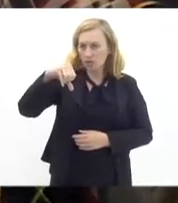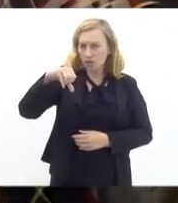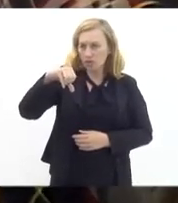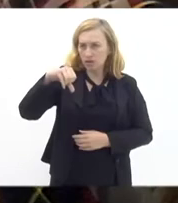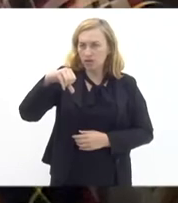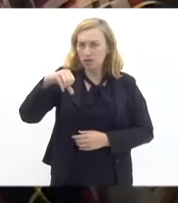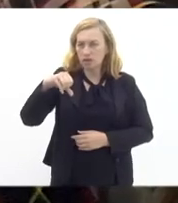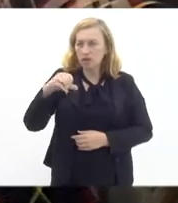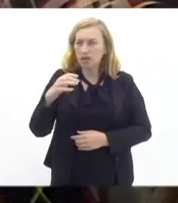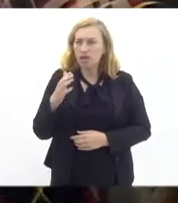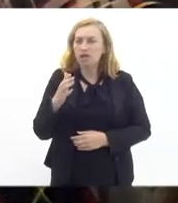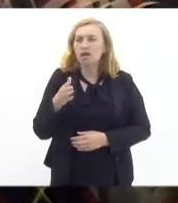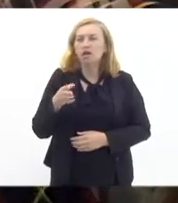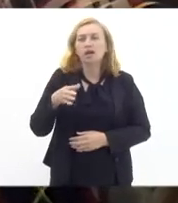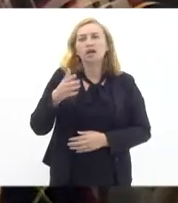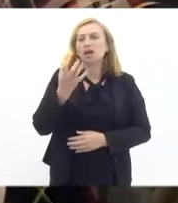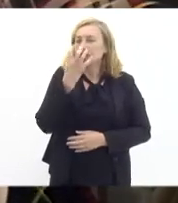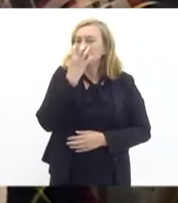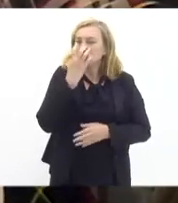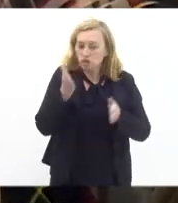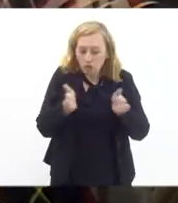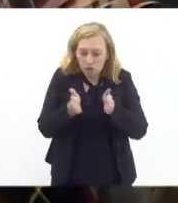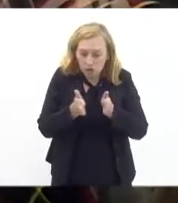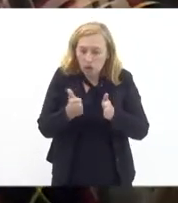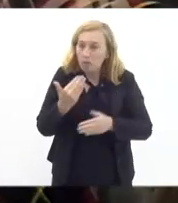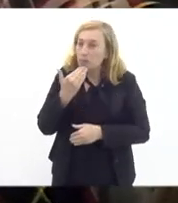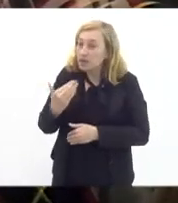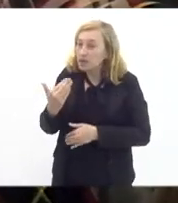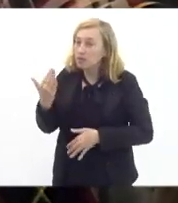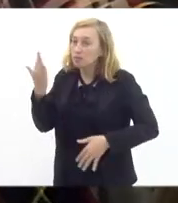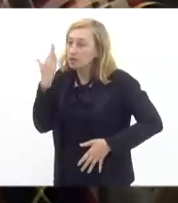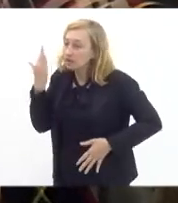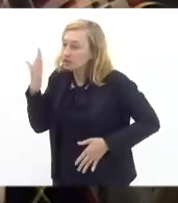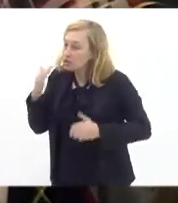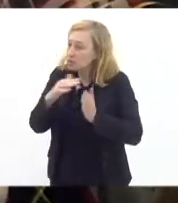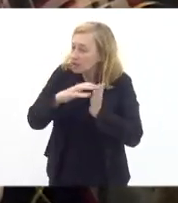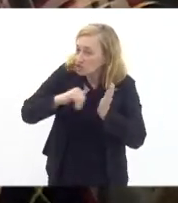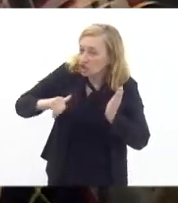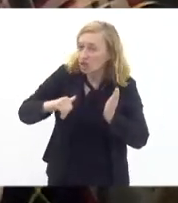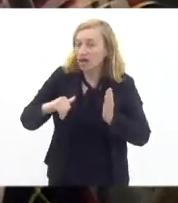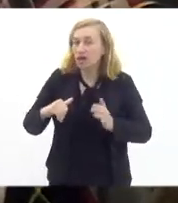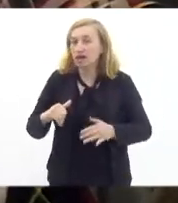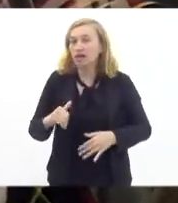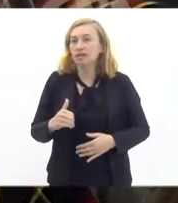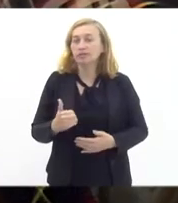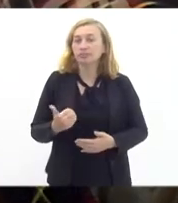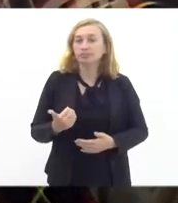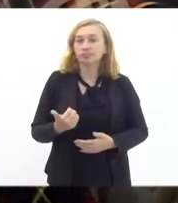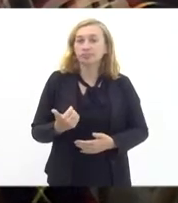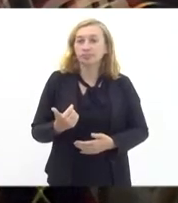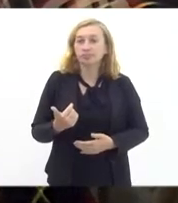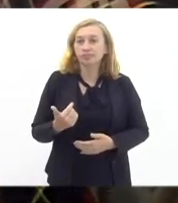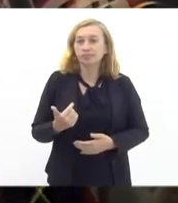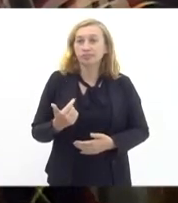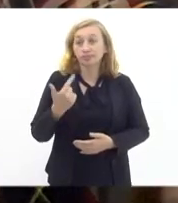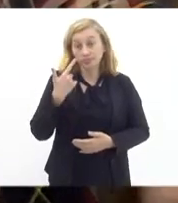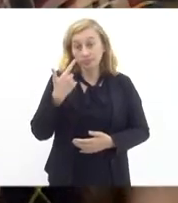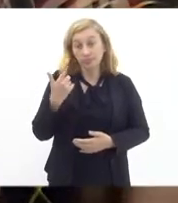pedir autorização ao traficante para tirar, onde eu consegui um LT. Né? Então, e veio de criador.